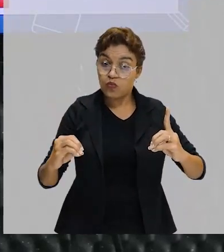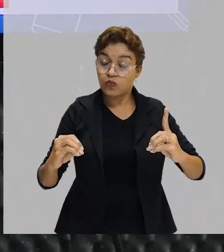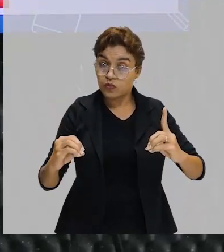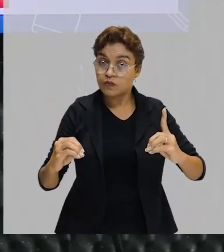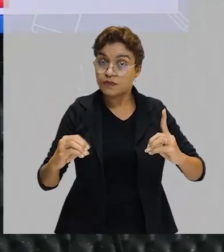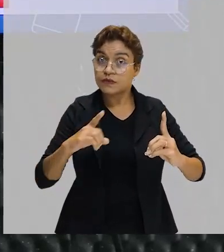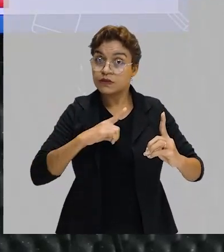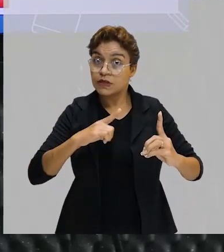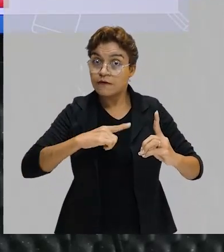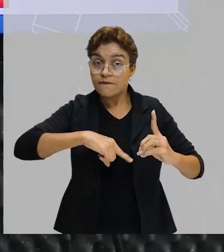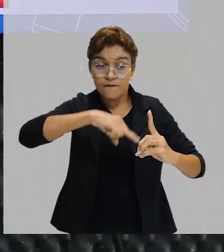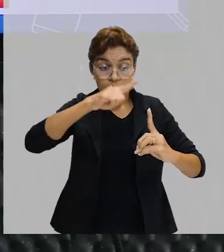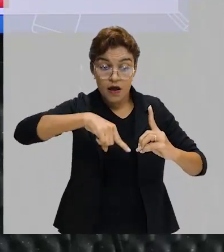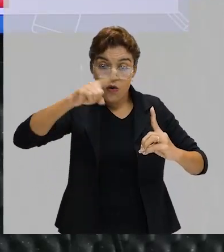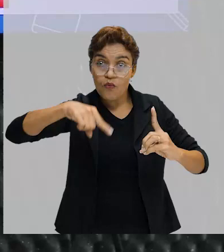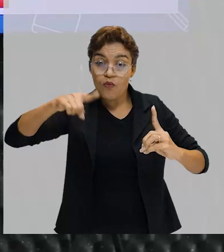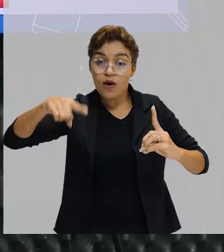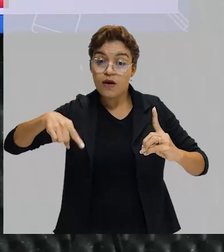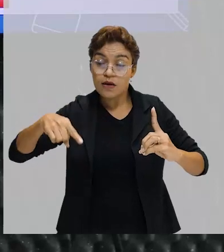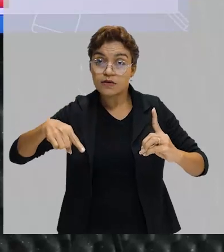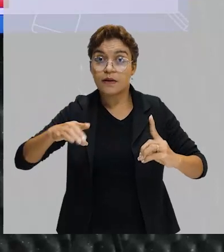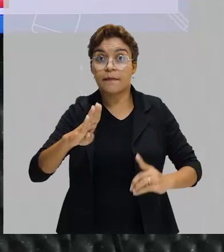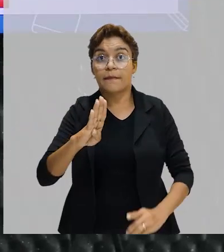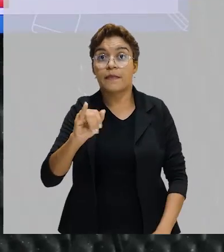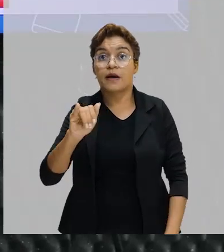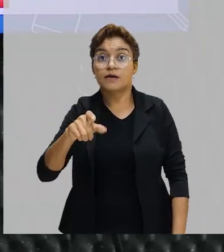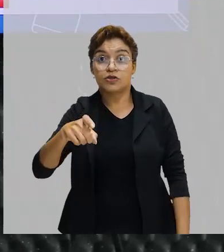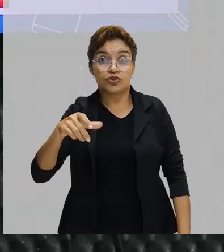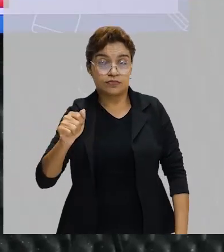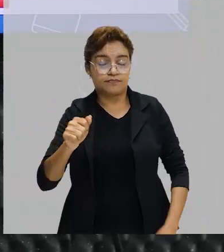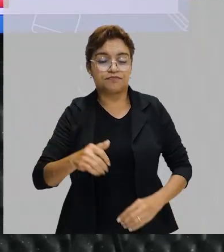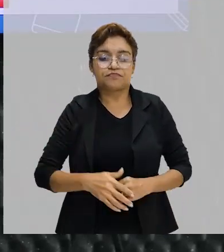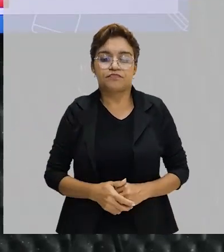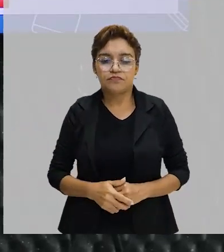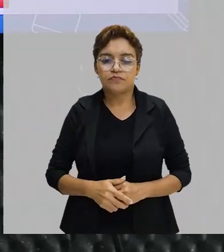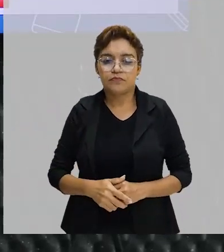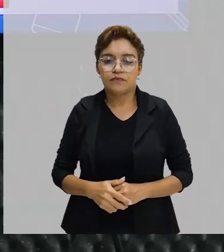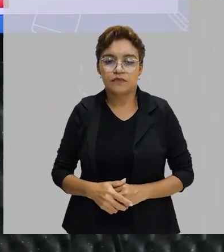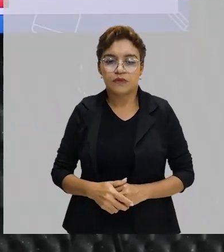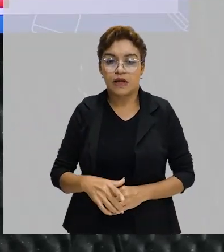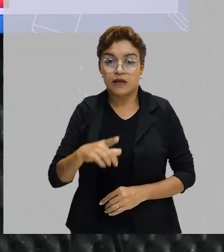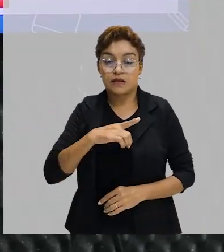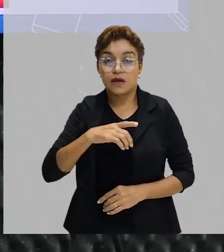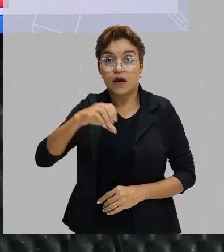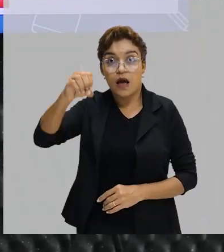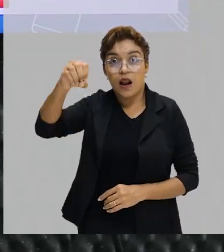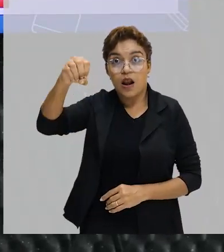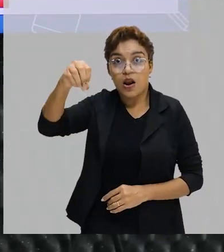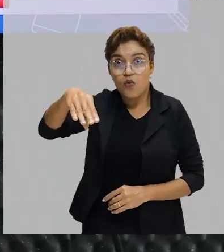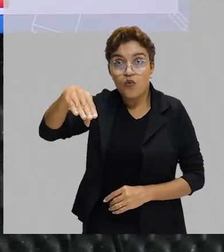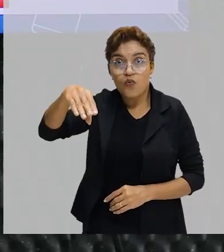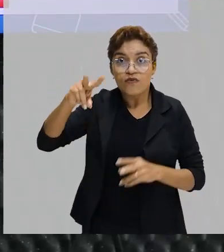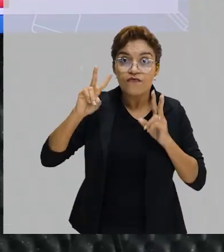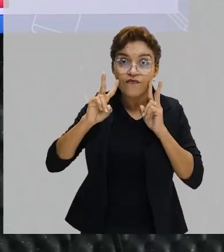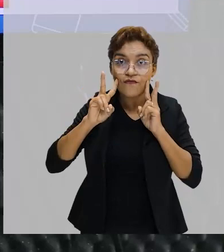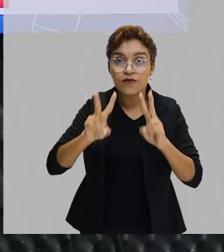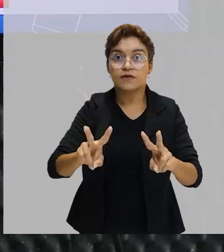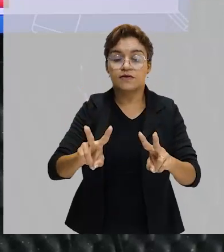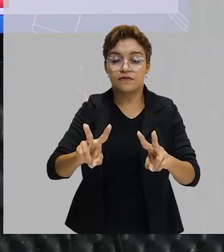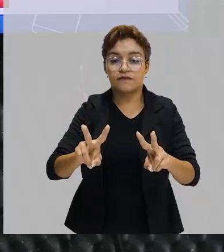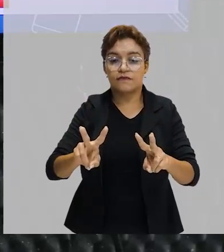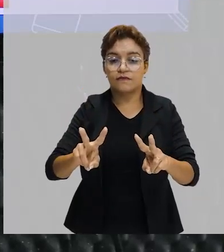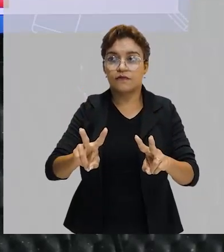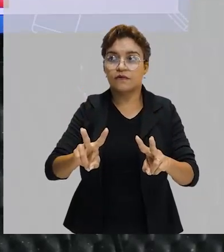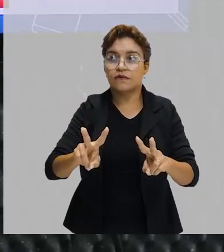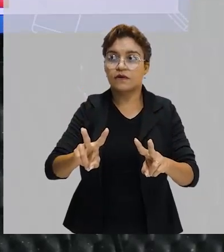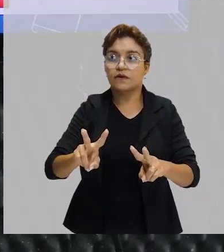sua frequência vai ser uma frequência baixa. Aí nós vamos chegar na luz visível, né? A luz visível